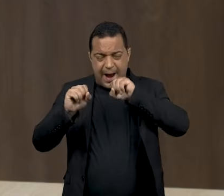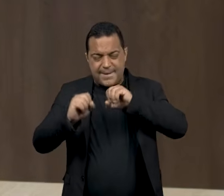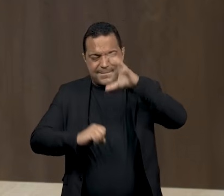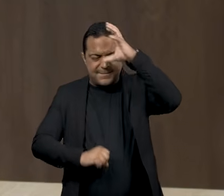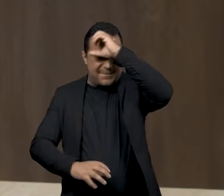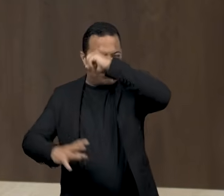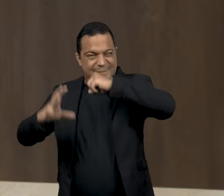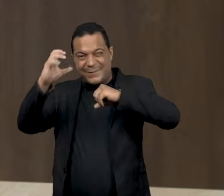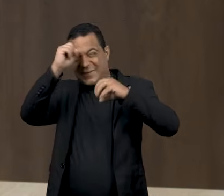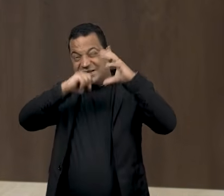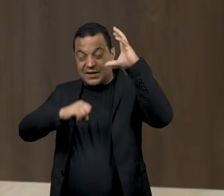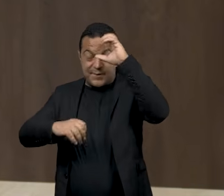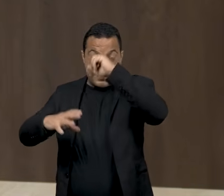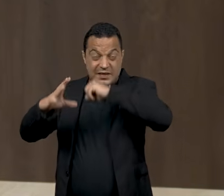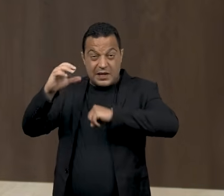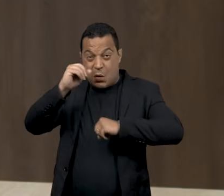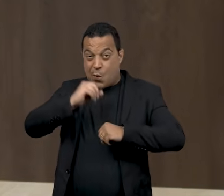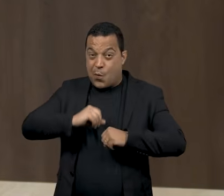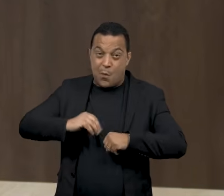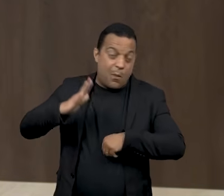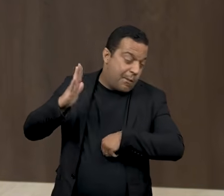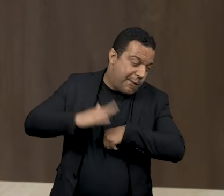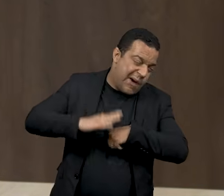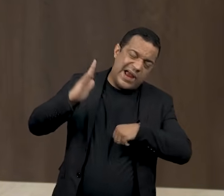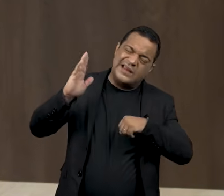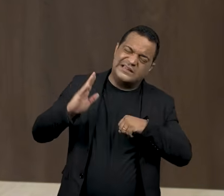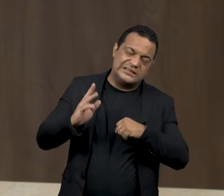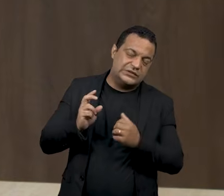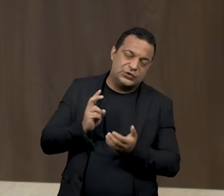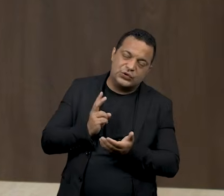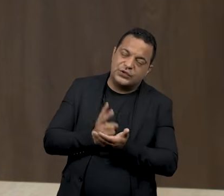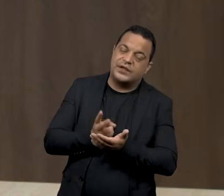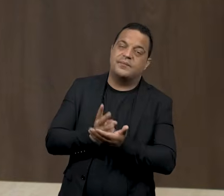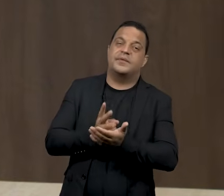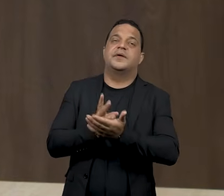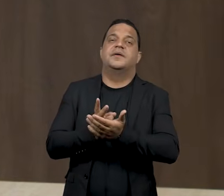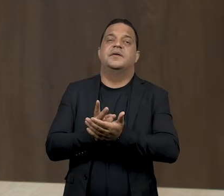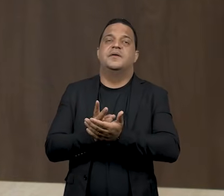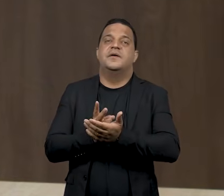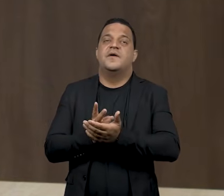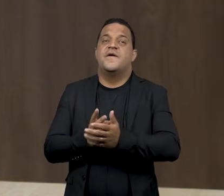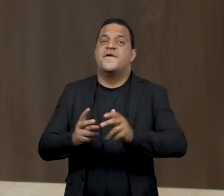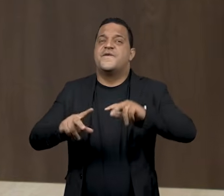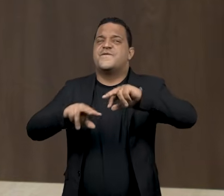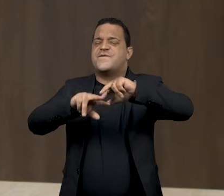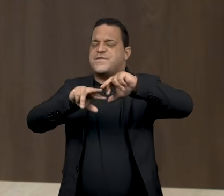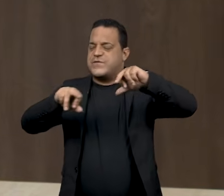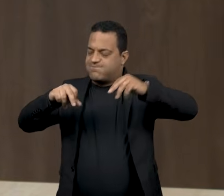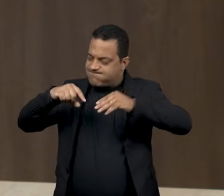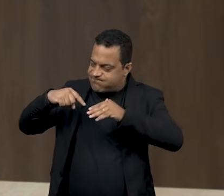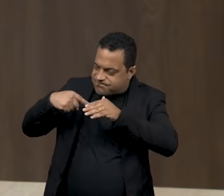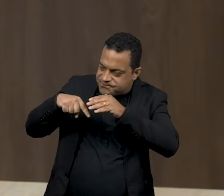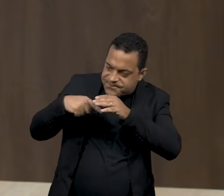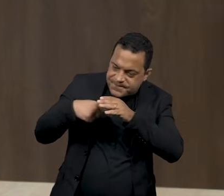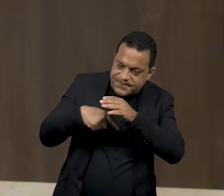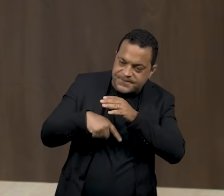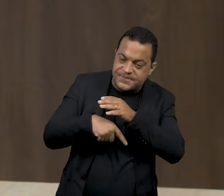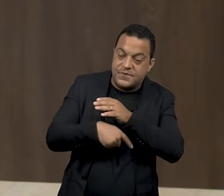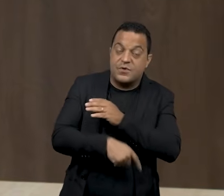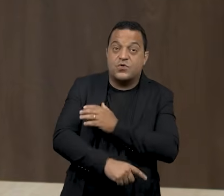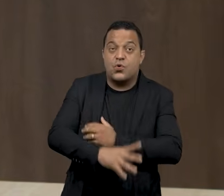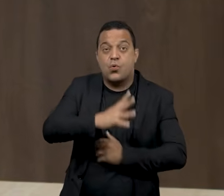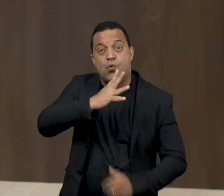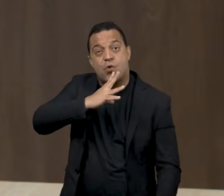aprendizado, a riqueza, né? Uma fonte inesgotável que nós externamos aqui, quanta coisa que